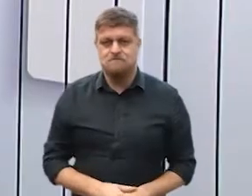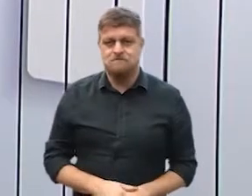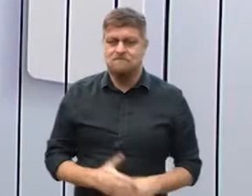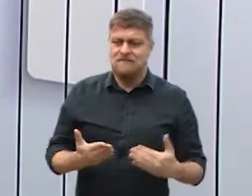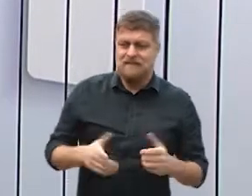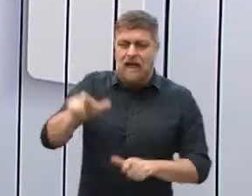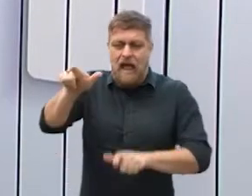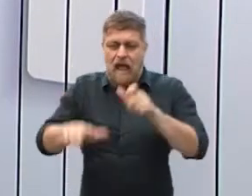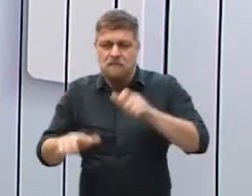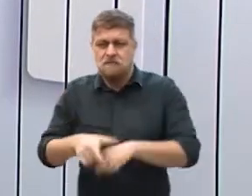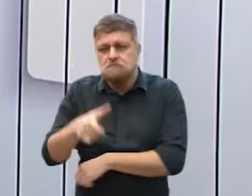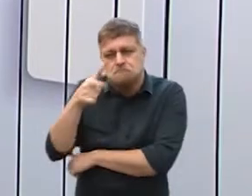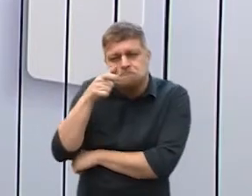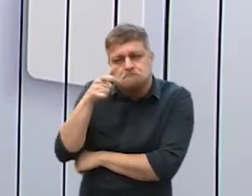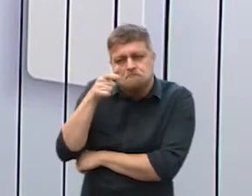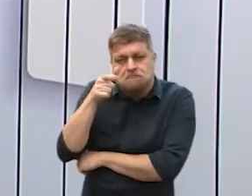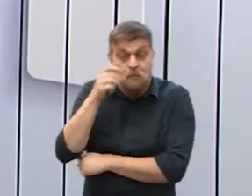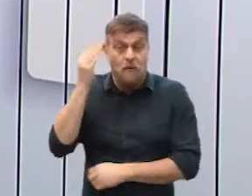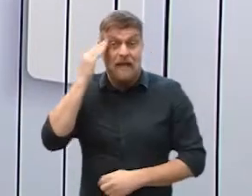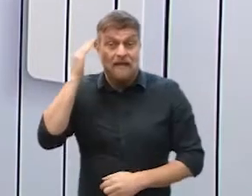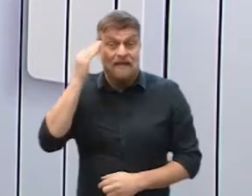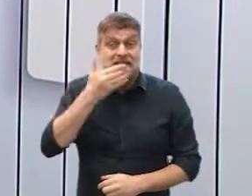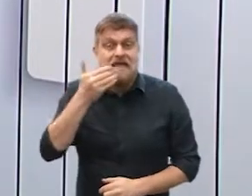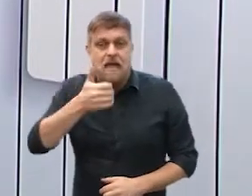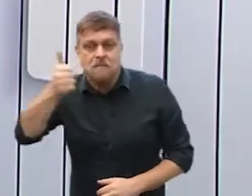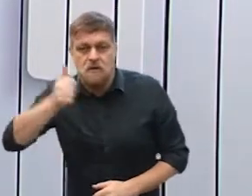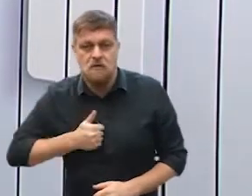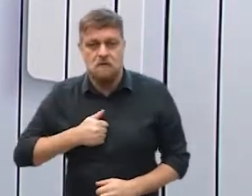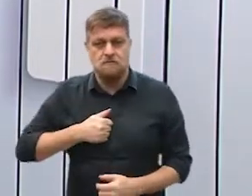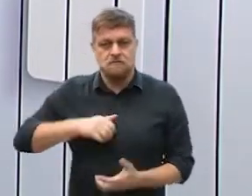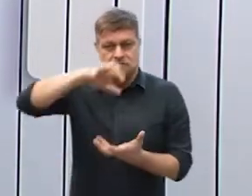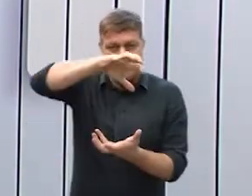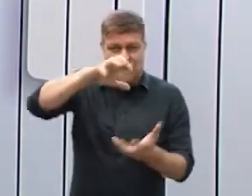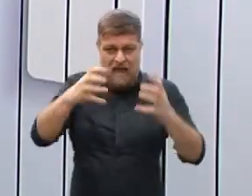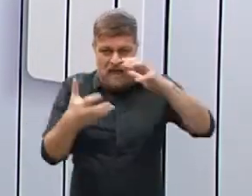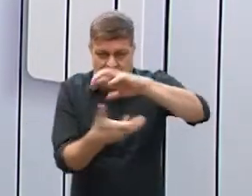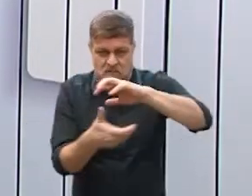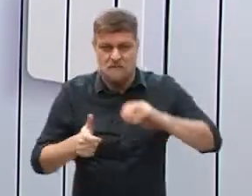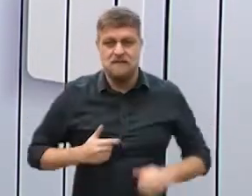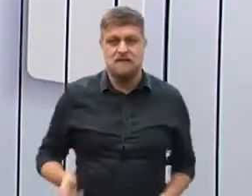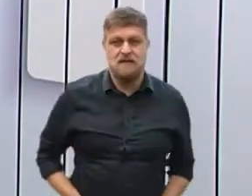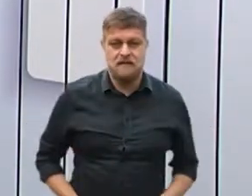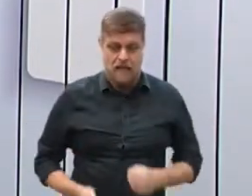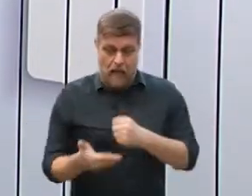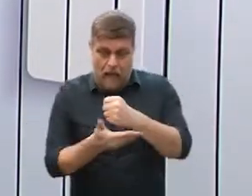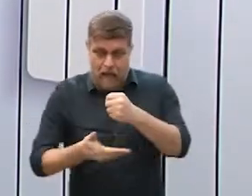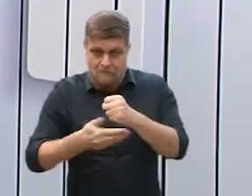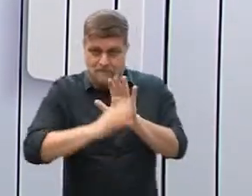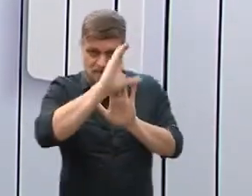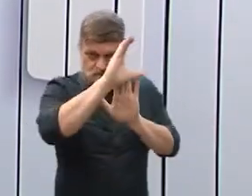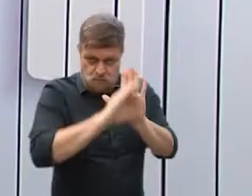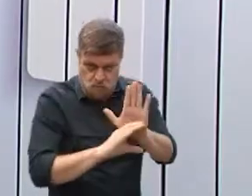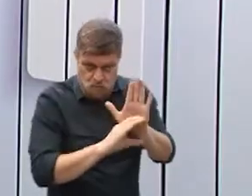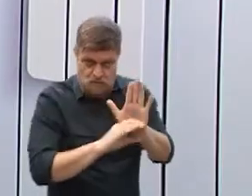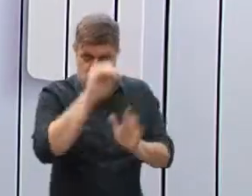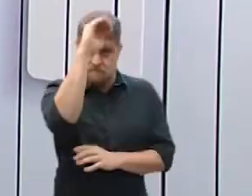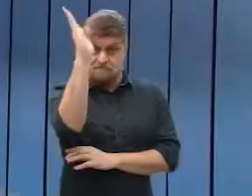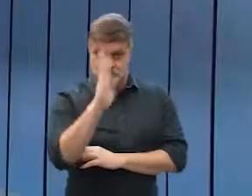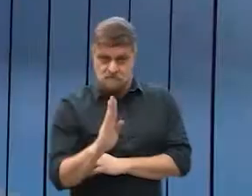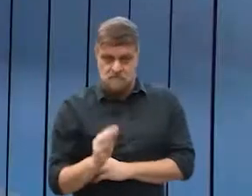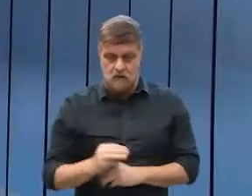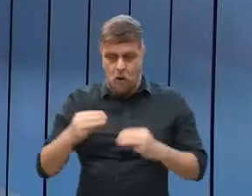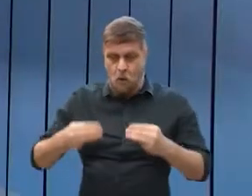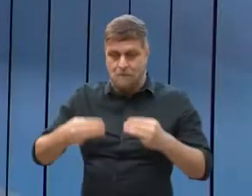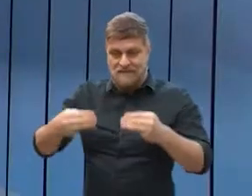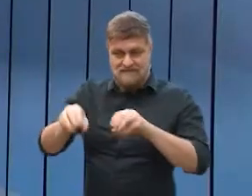pessoal de casa entender direitinho, a reforma ela se desdobrou na Base Nacional Comum Curricular e foi homologada pelo MEC